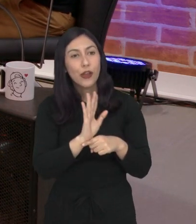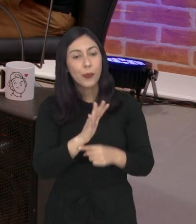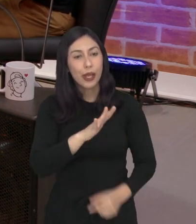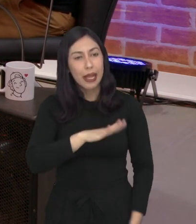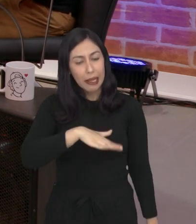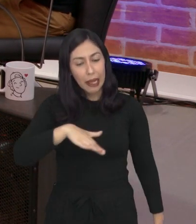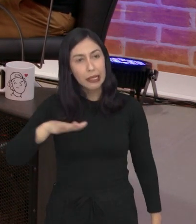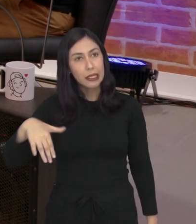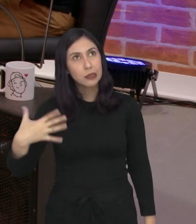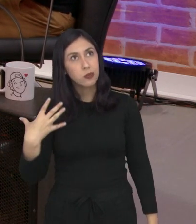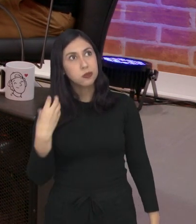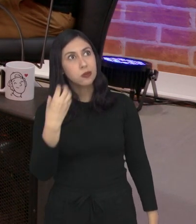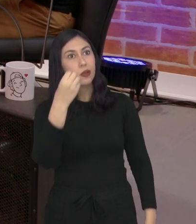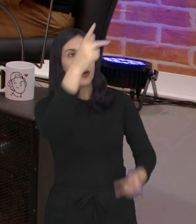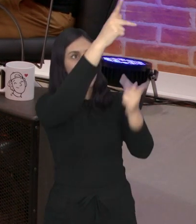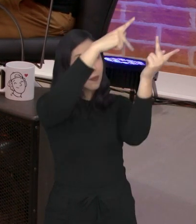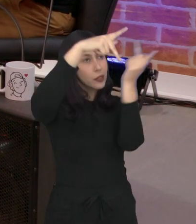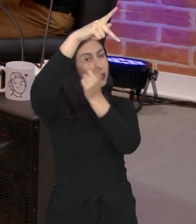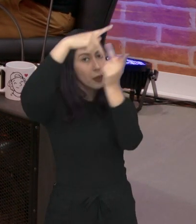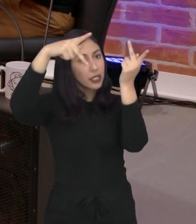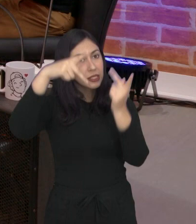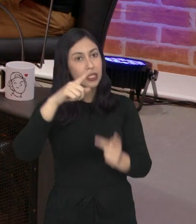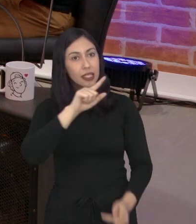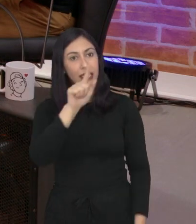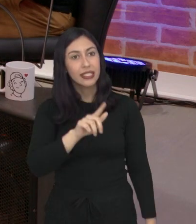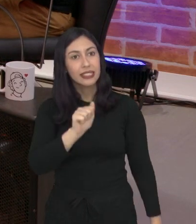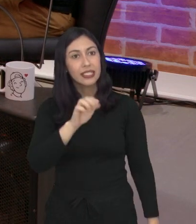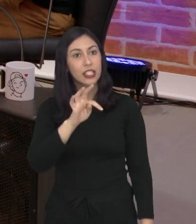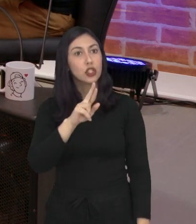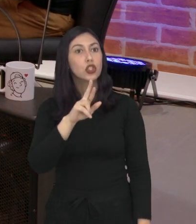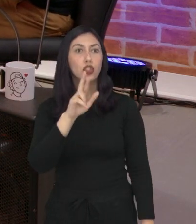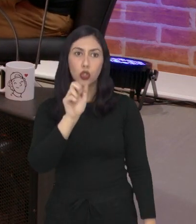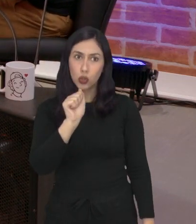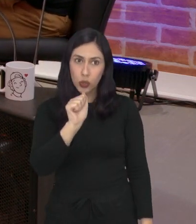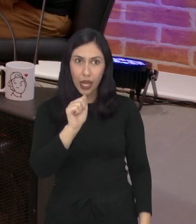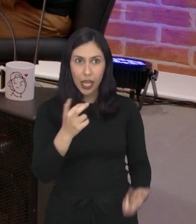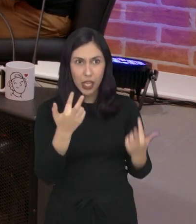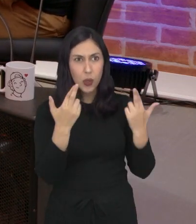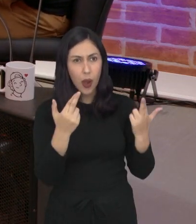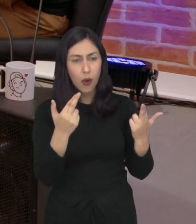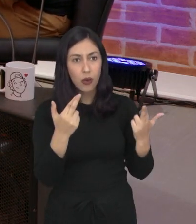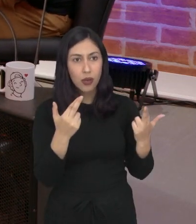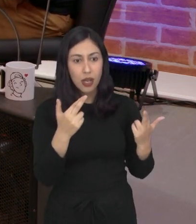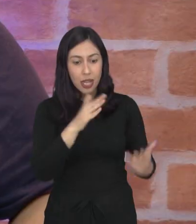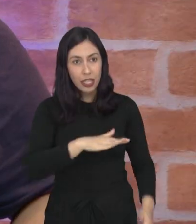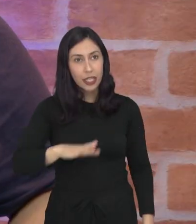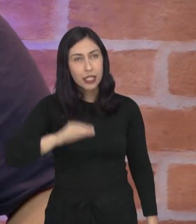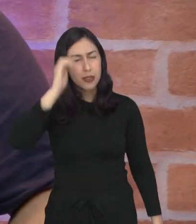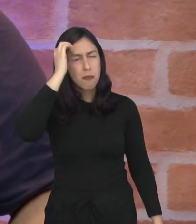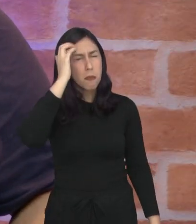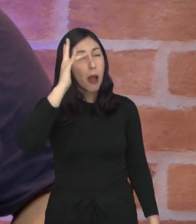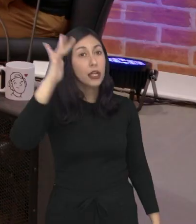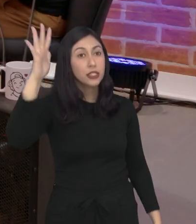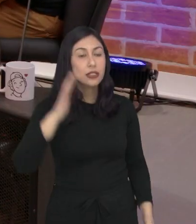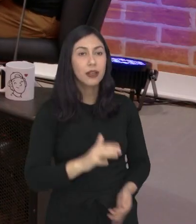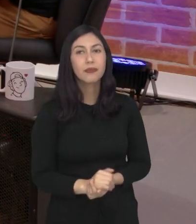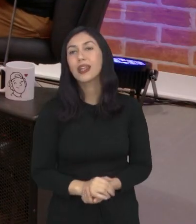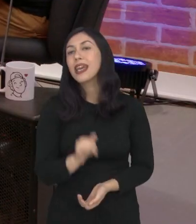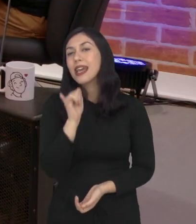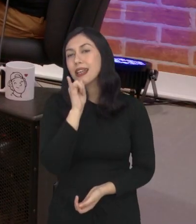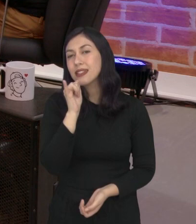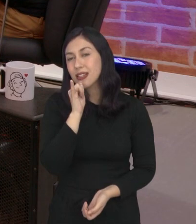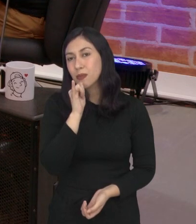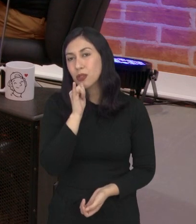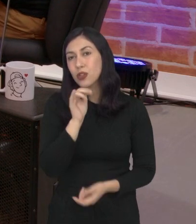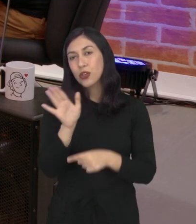espaço. Zatura? É Cara, tipo aquilo? mano, Você, a imaginação da criança levou ela pro espaço? Senhor dos Anéis é o melhor exemplo de RPG